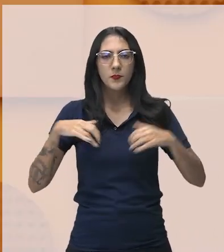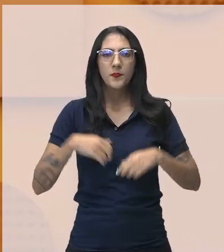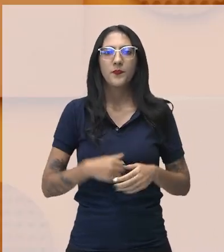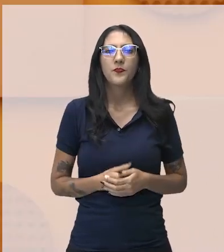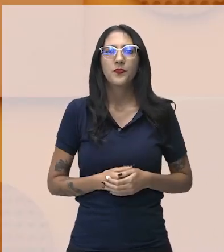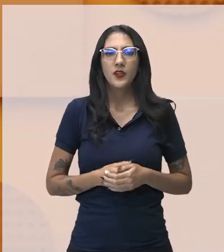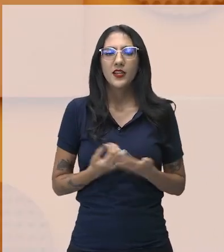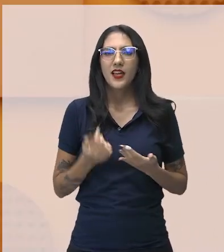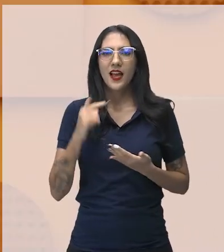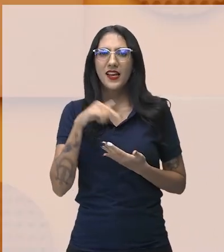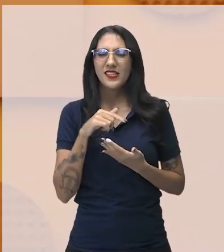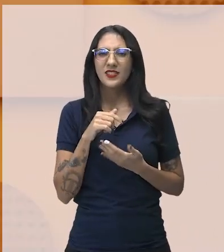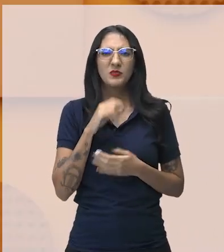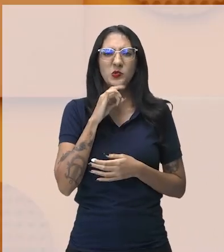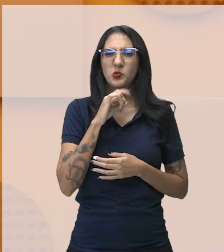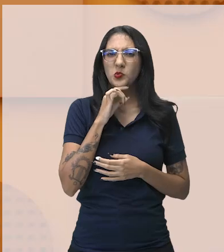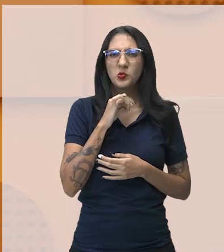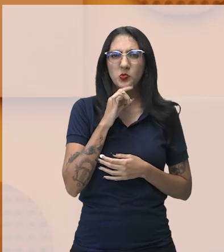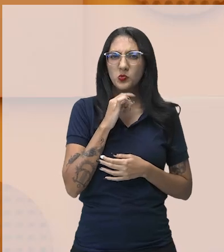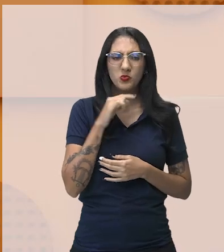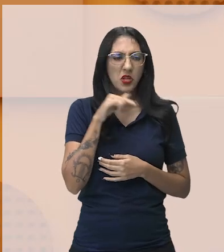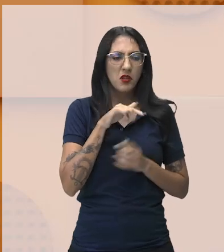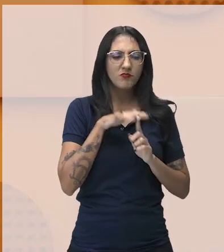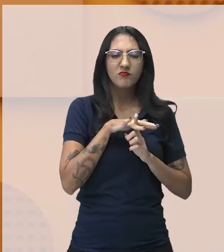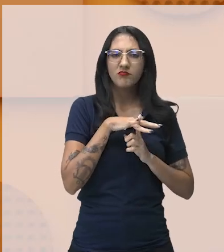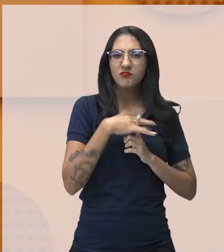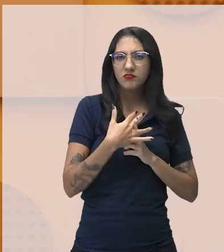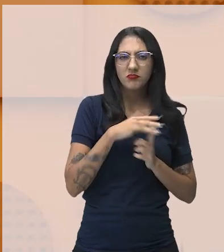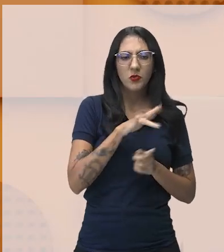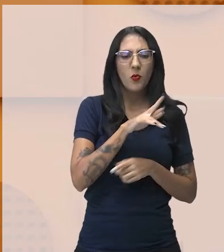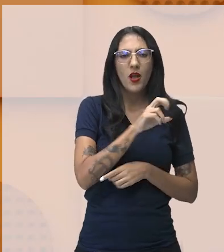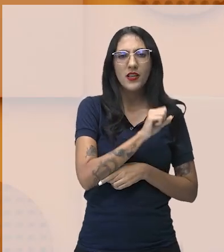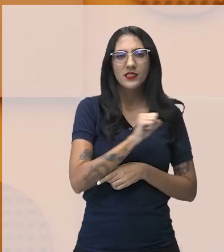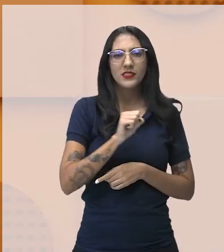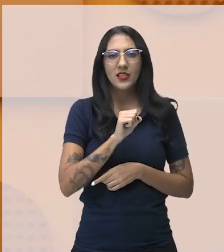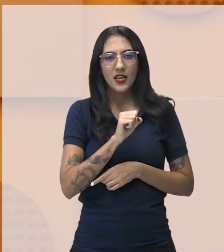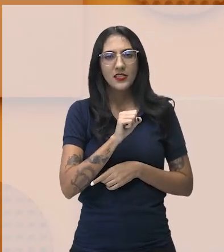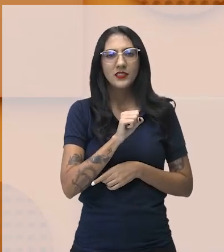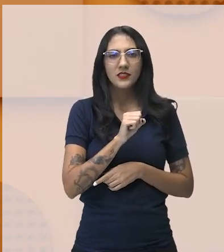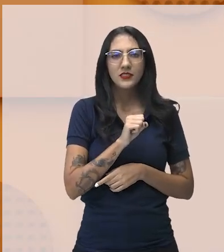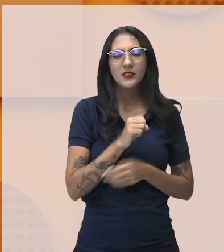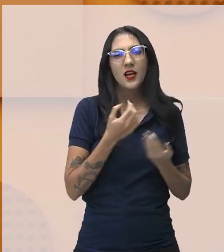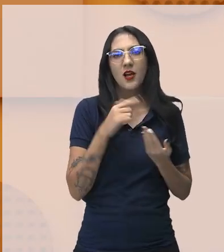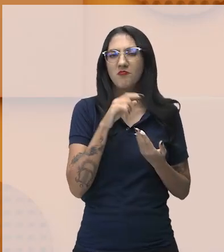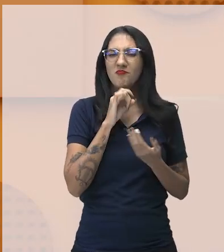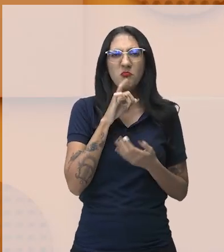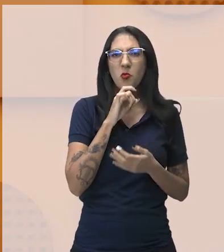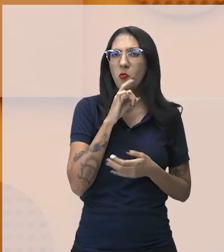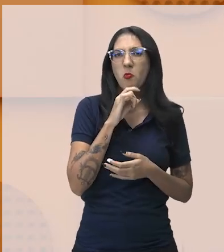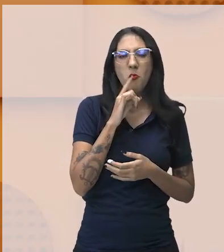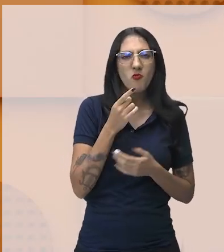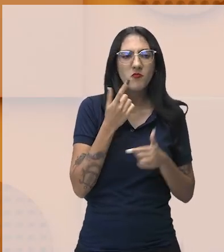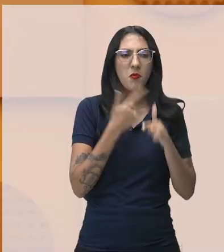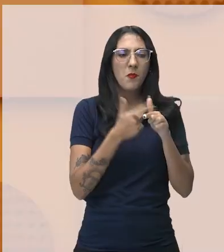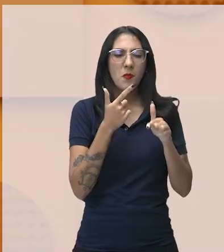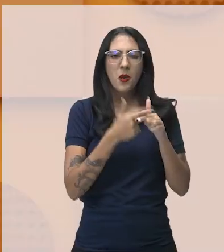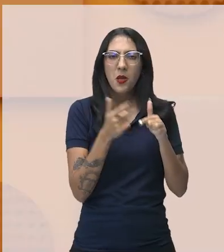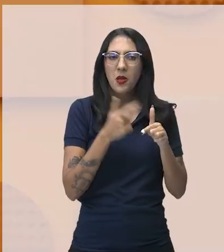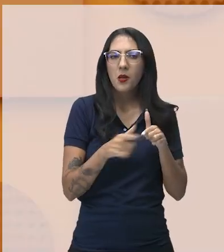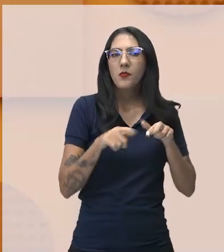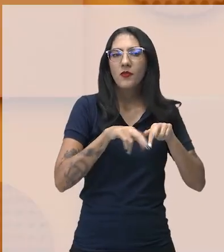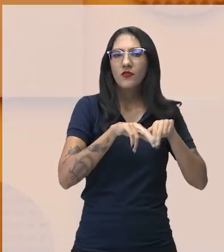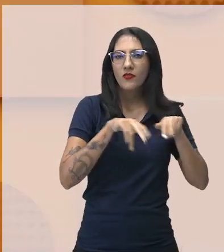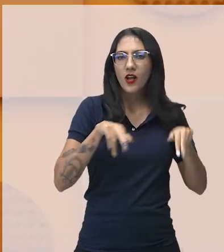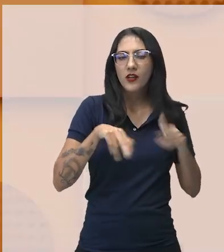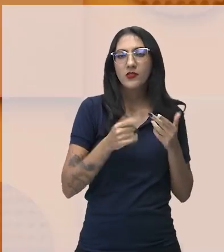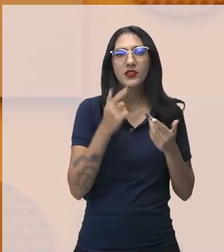certo, o modo de ser trabalhado o sistema socialista ideal se tivesse sido, né? Mas infelizmente não foi, tá? Então o sistema